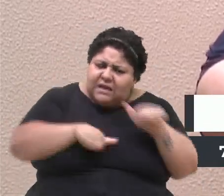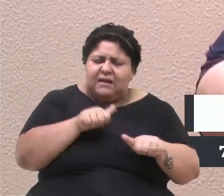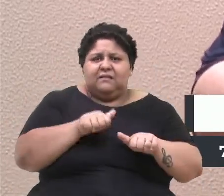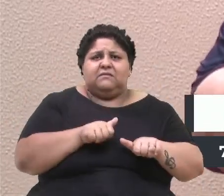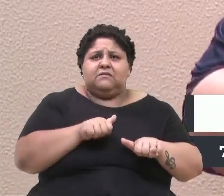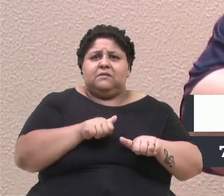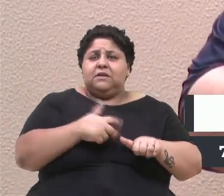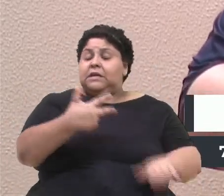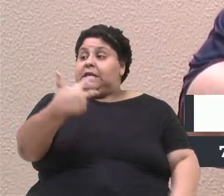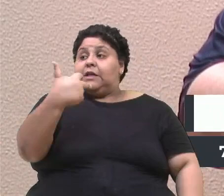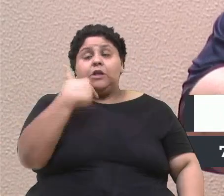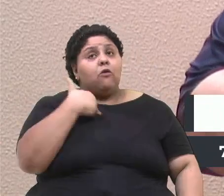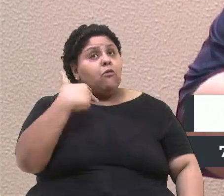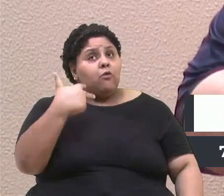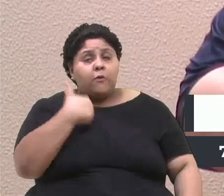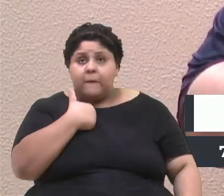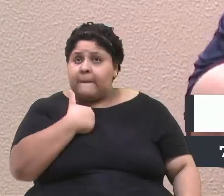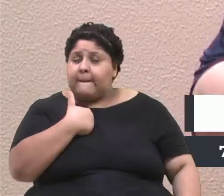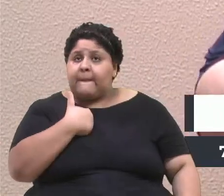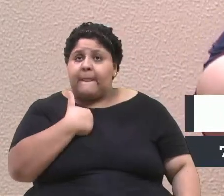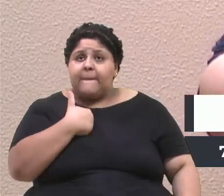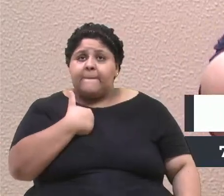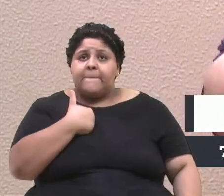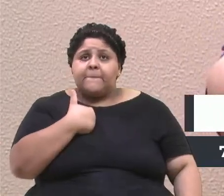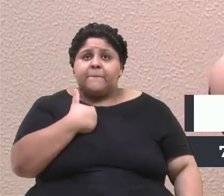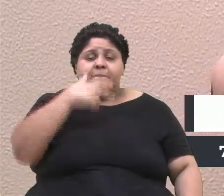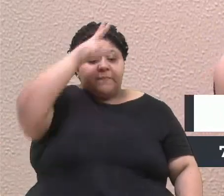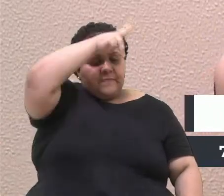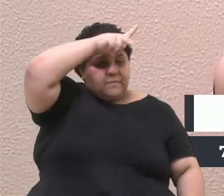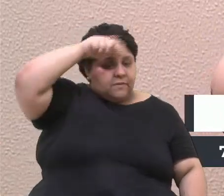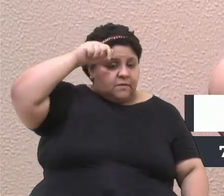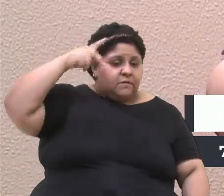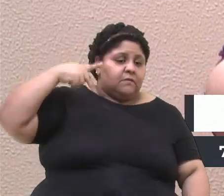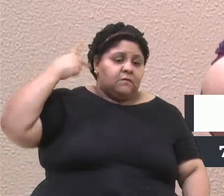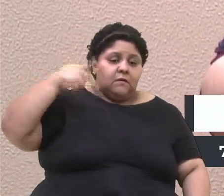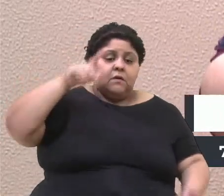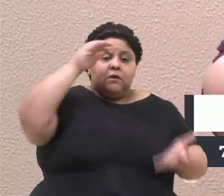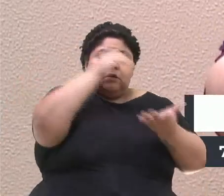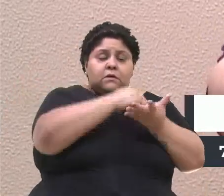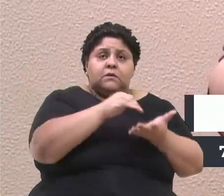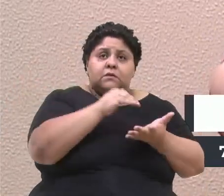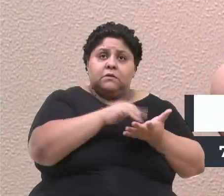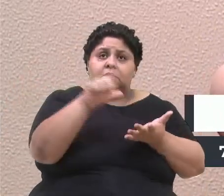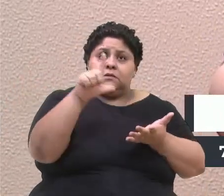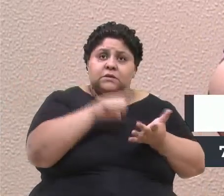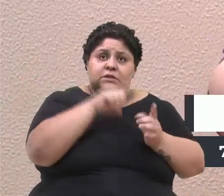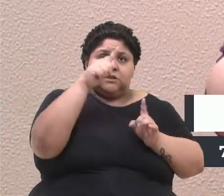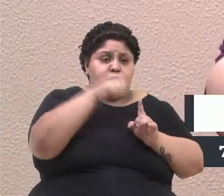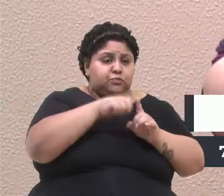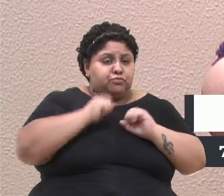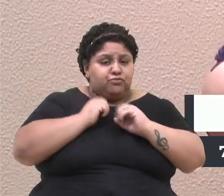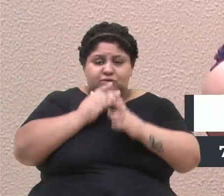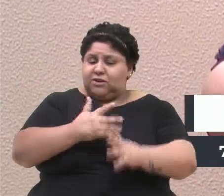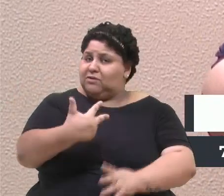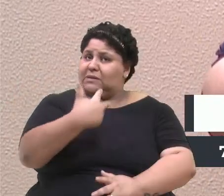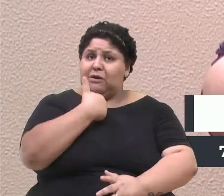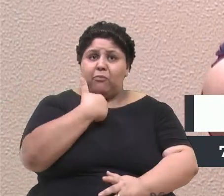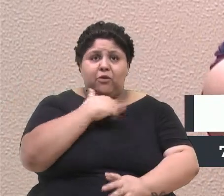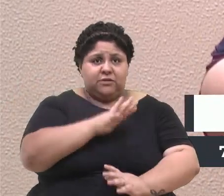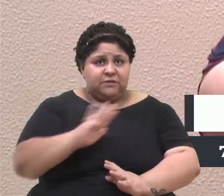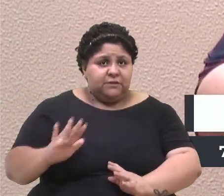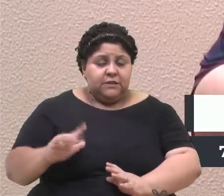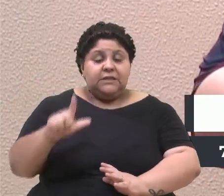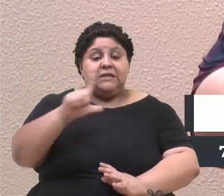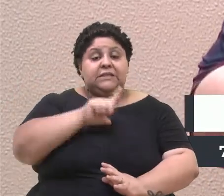pode, onde vai um prefeito, um vereador, um secretário, ter esse tipo de atitude. Não pode. Nós temos que